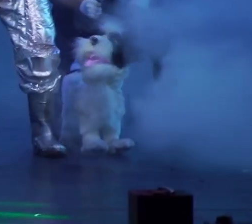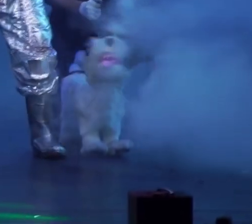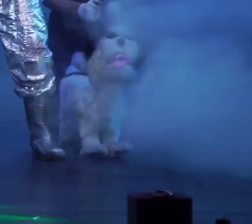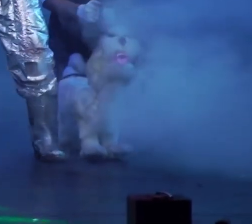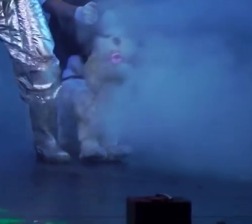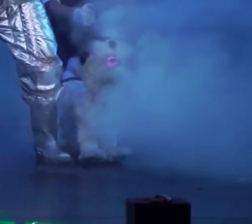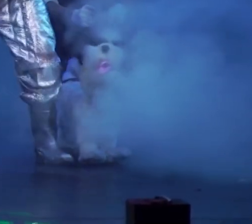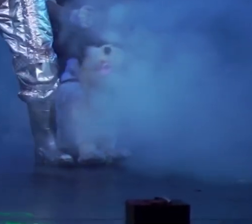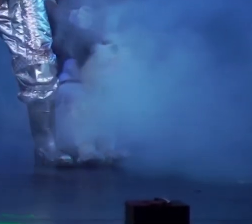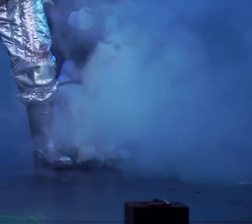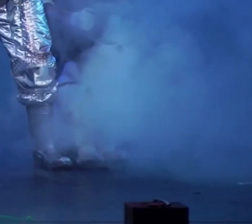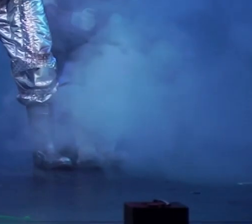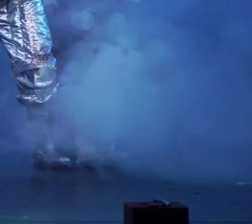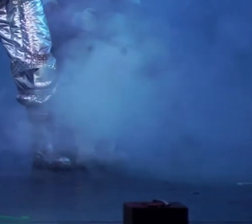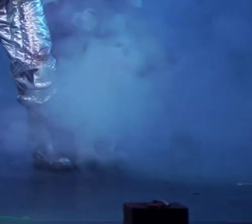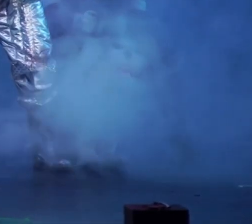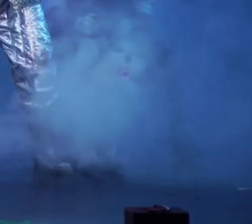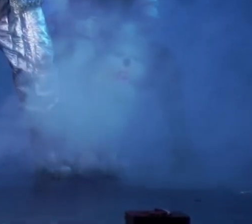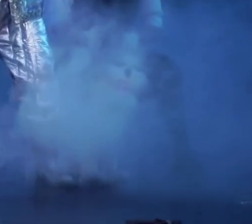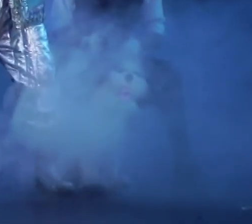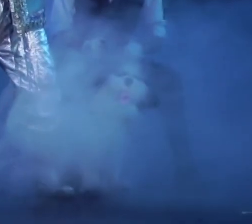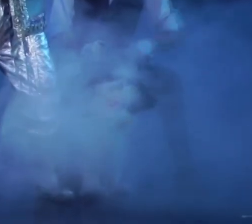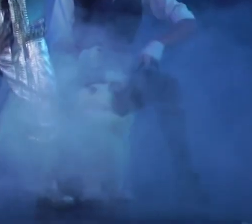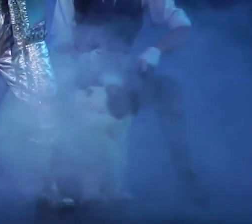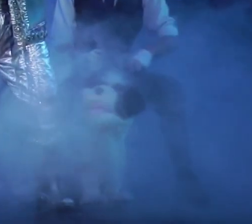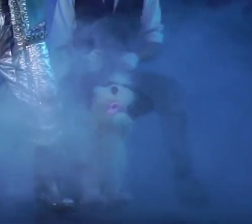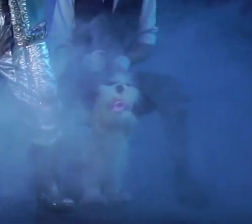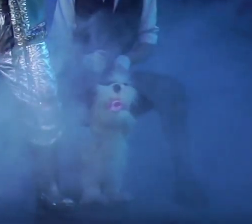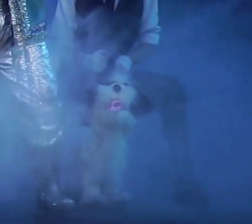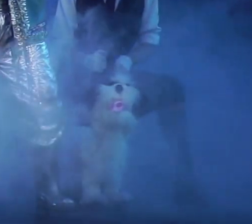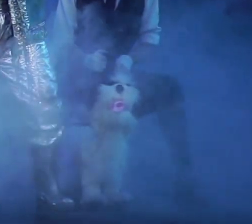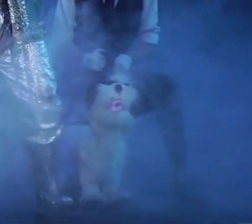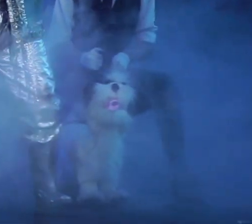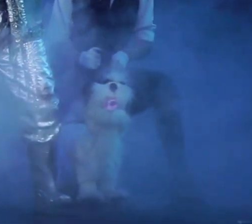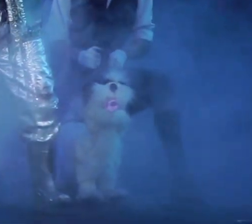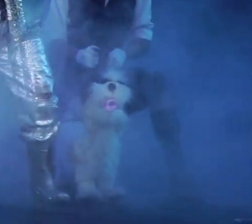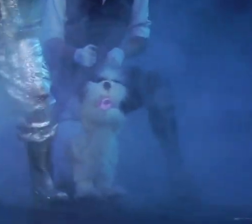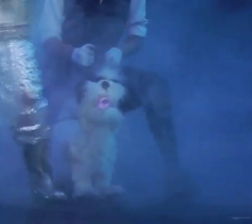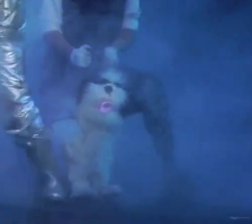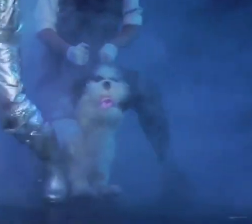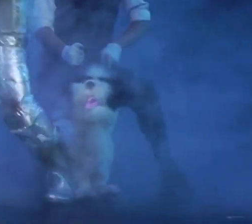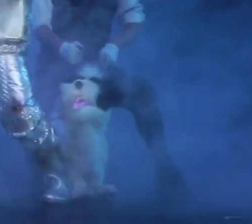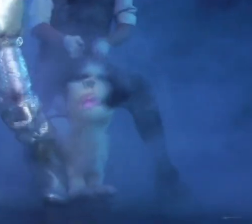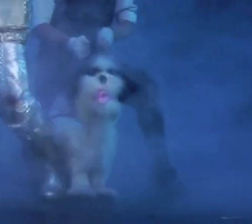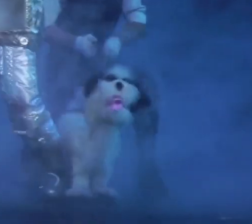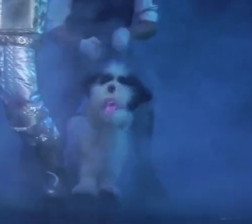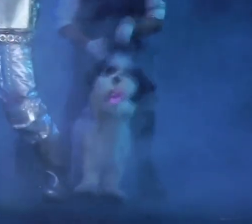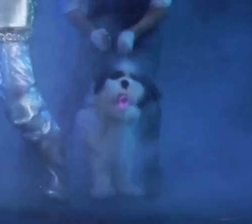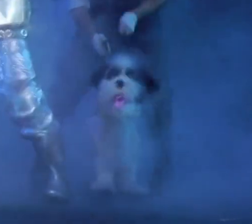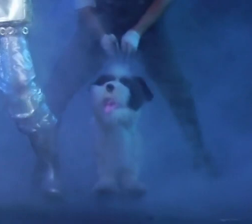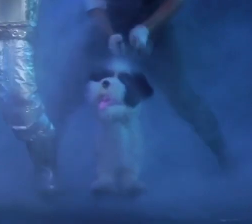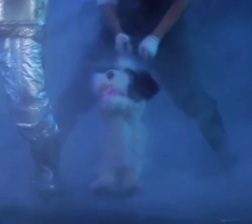Pra me dar um coração, razão, meu lar. E então...